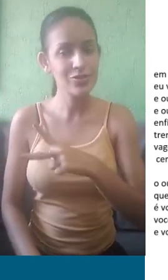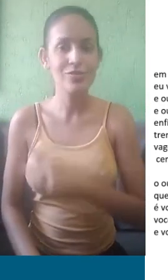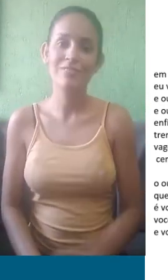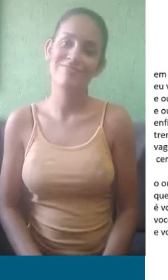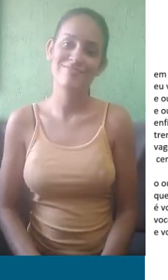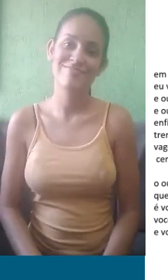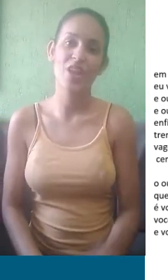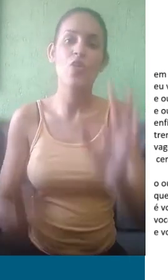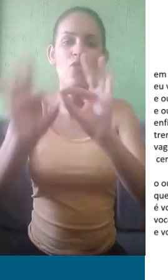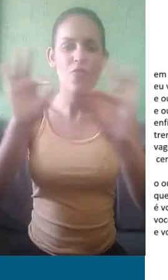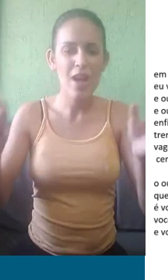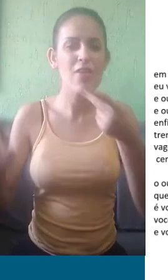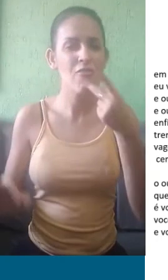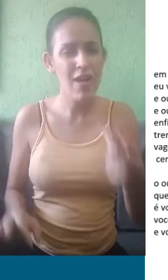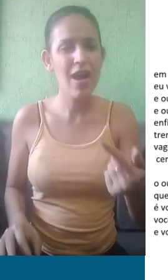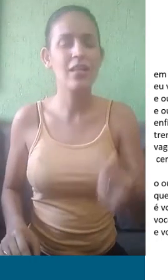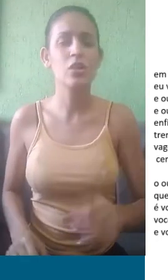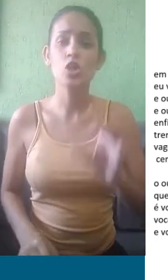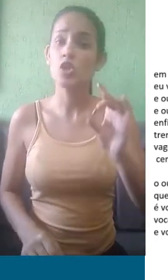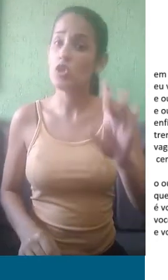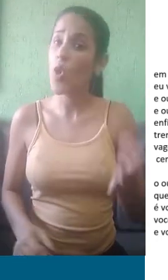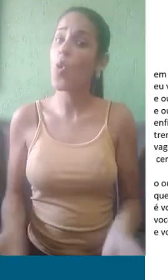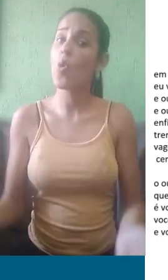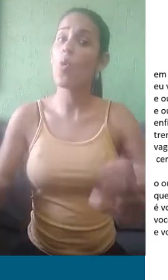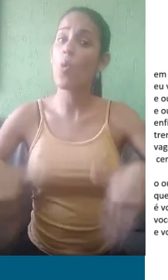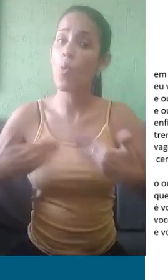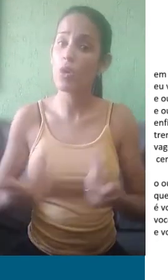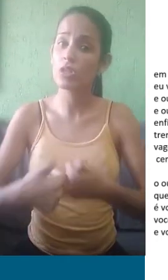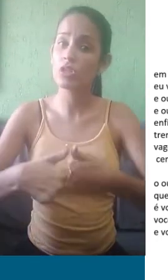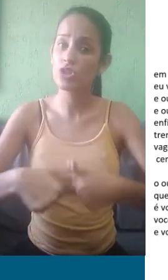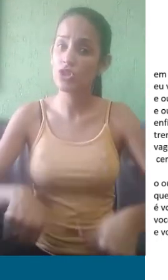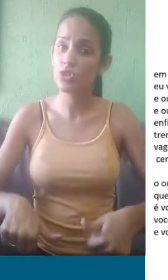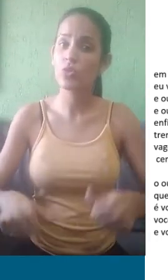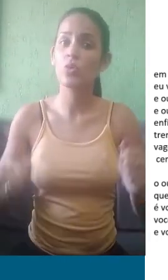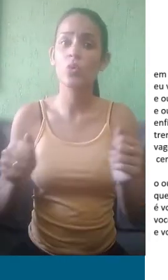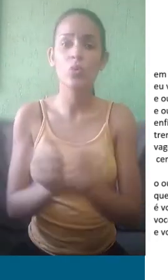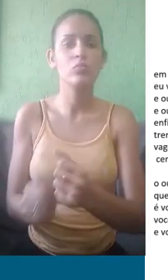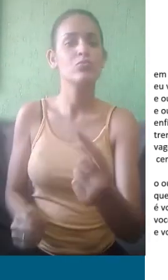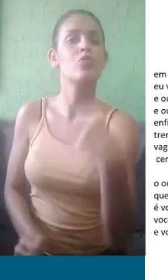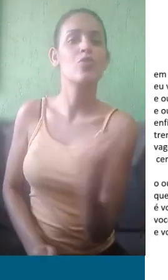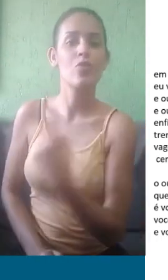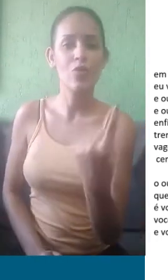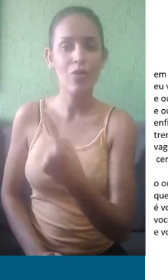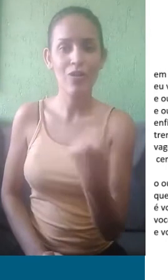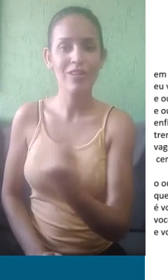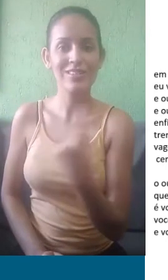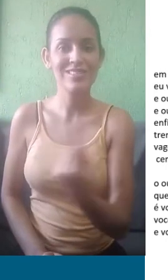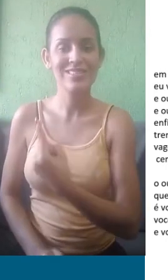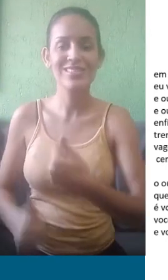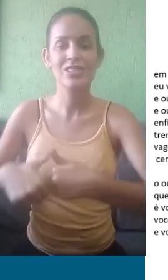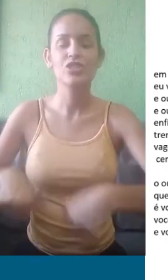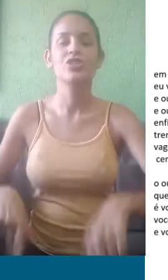quando estamos em nós, estamos em paz. A alternativa A está incorreta, porque a principal questão do poema é